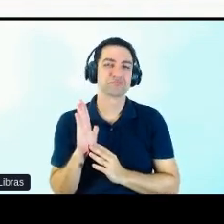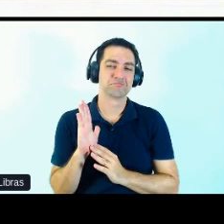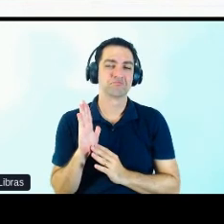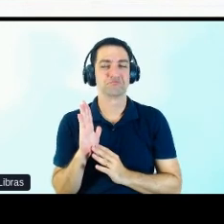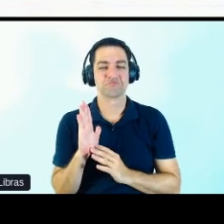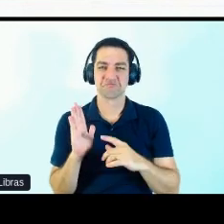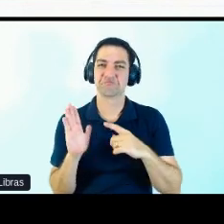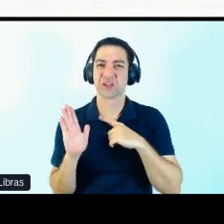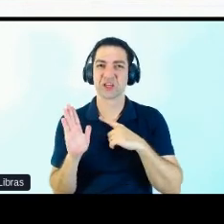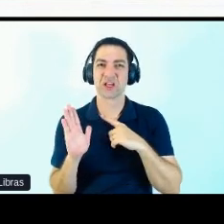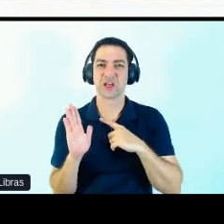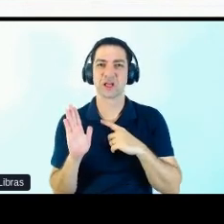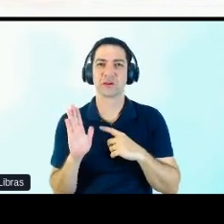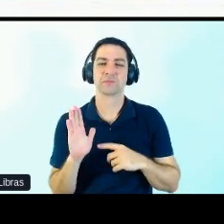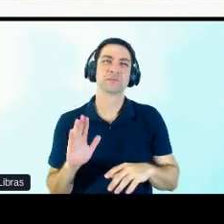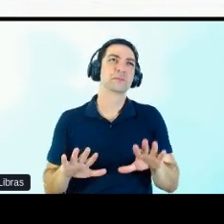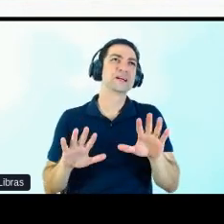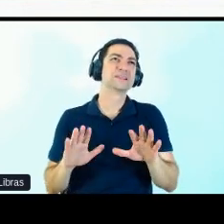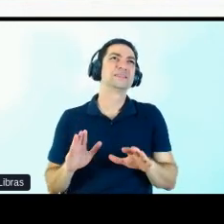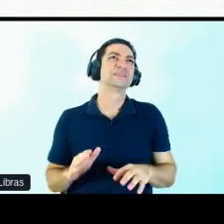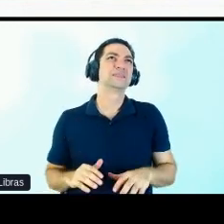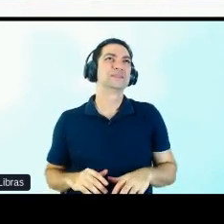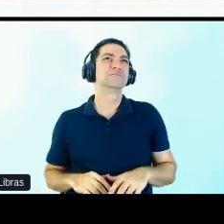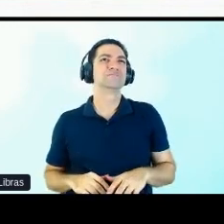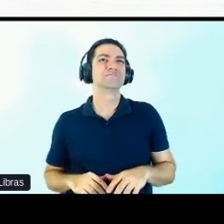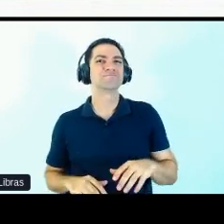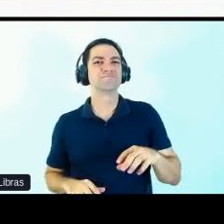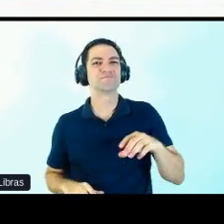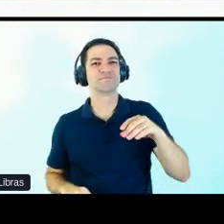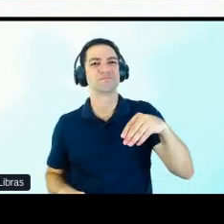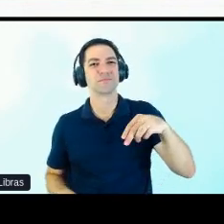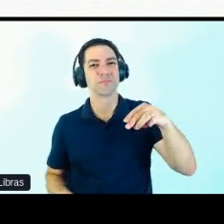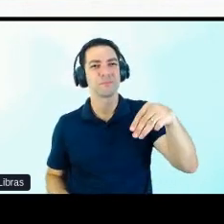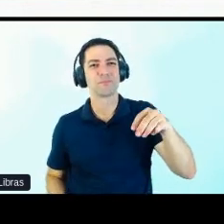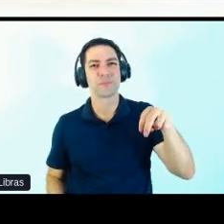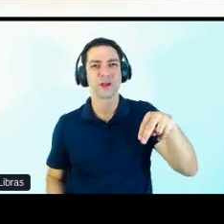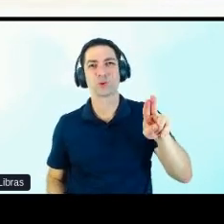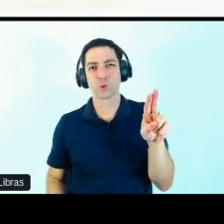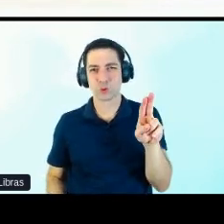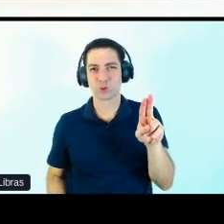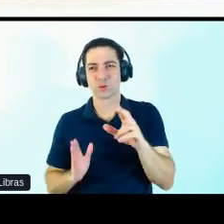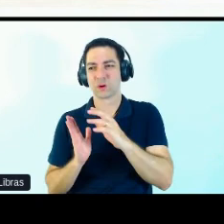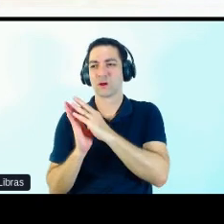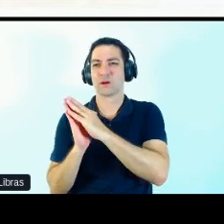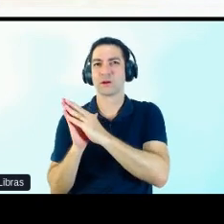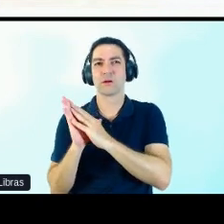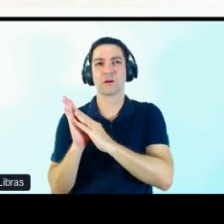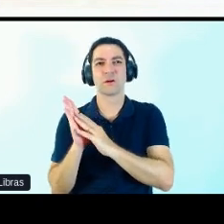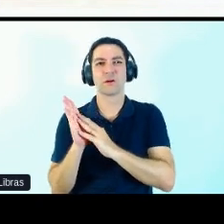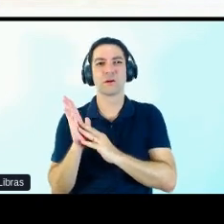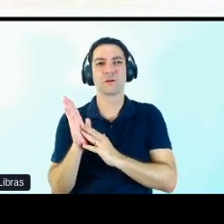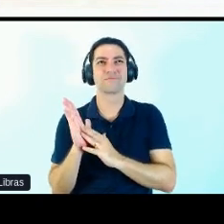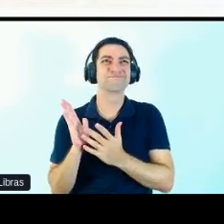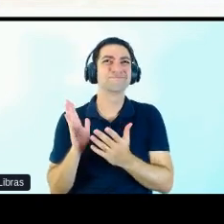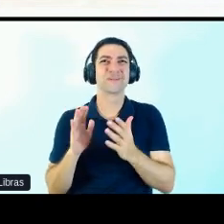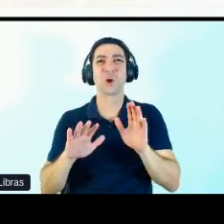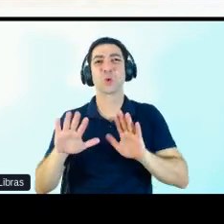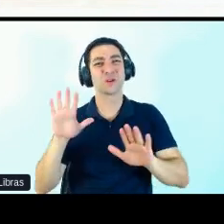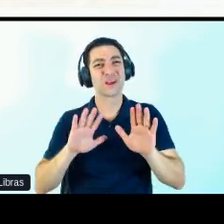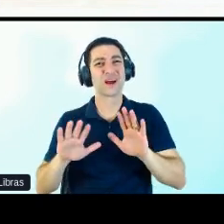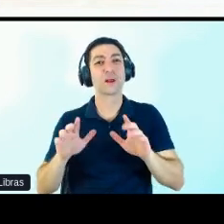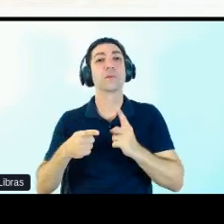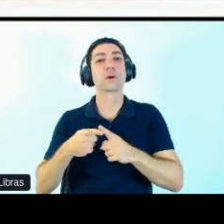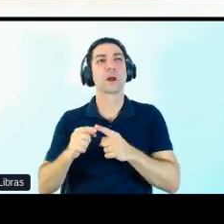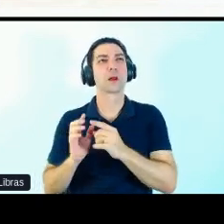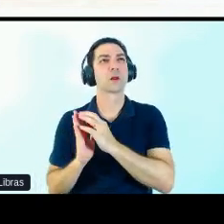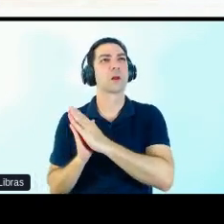uma coisa que custa, você precisa ter cuidado também, porque se você amassa ali, o